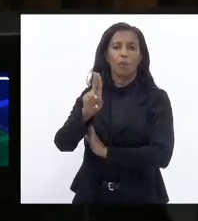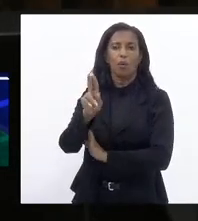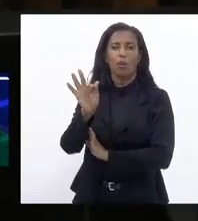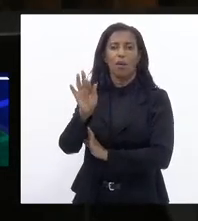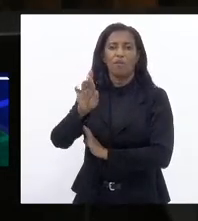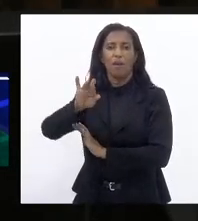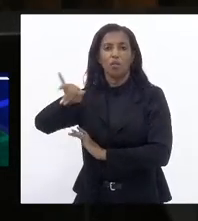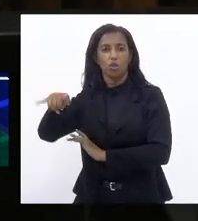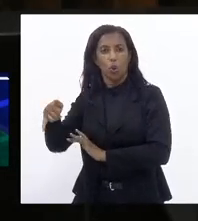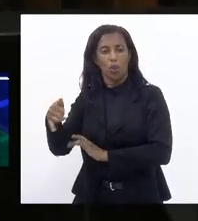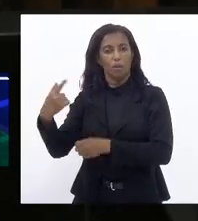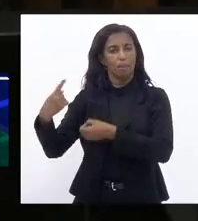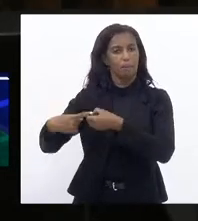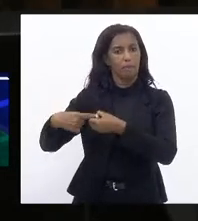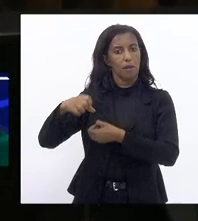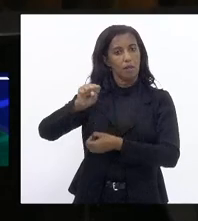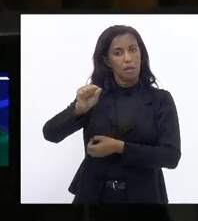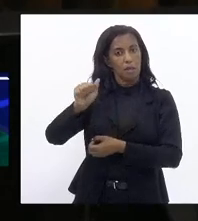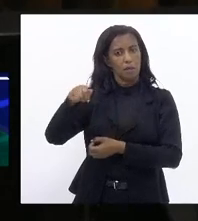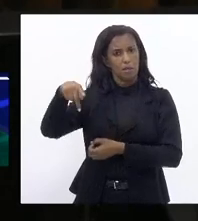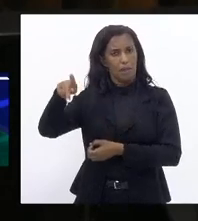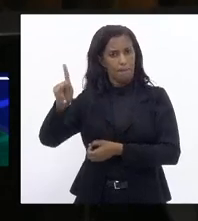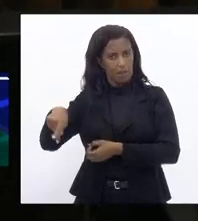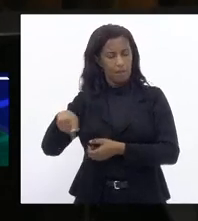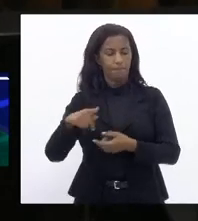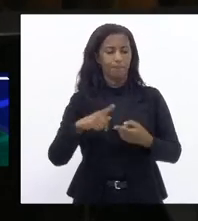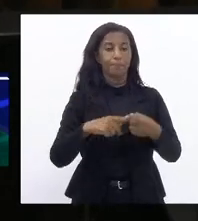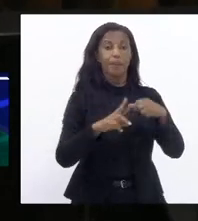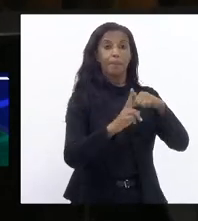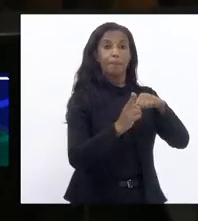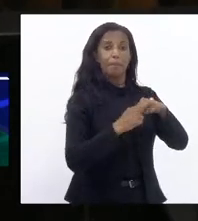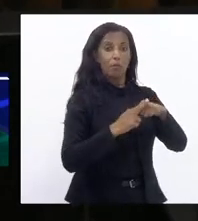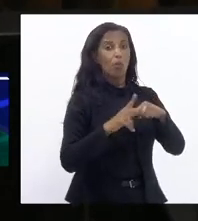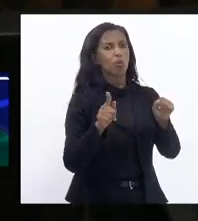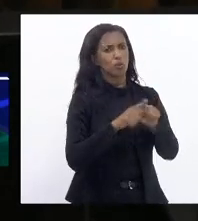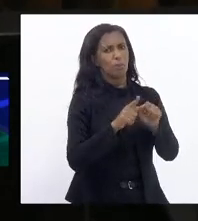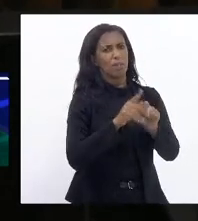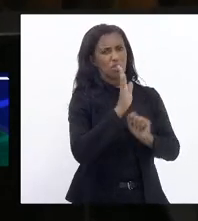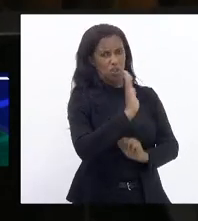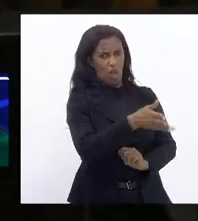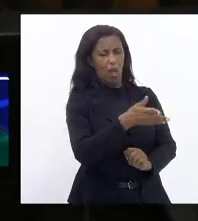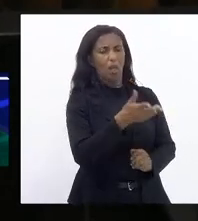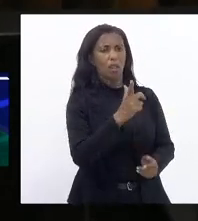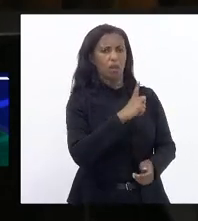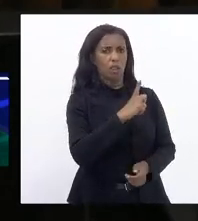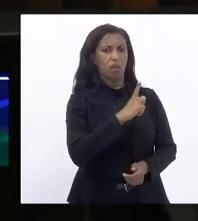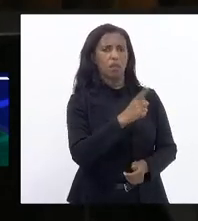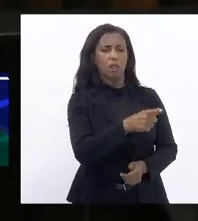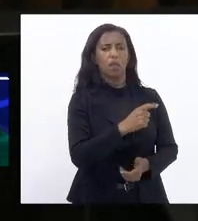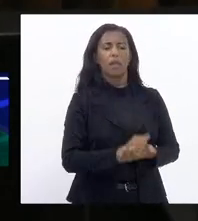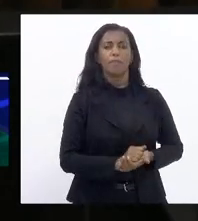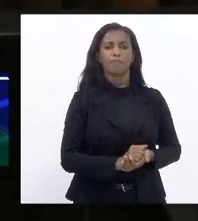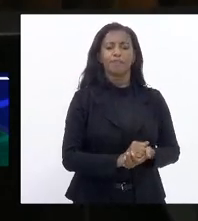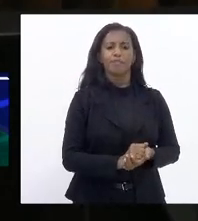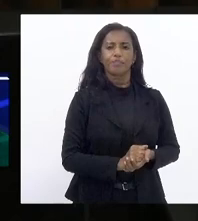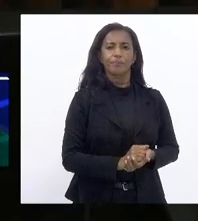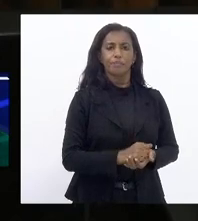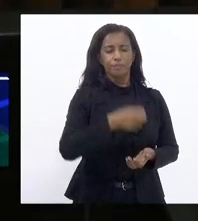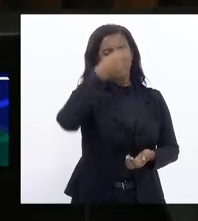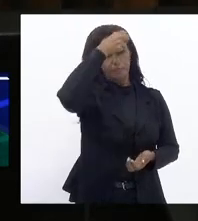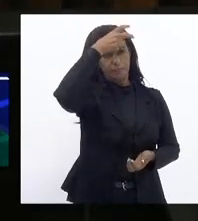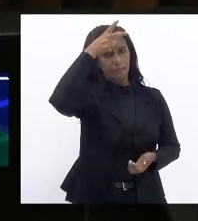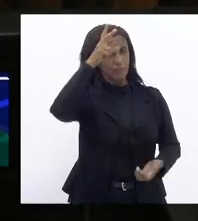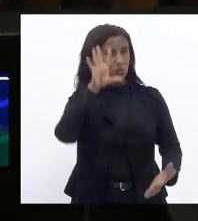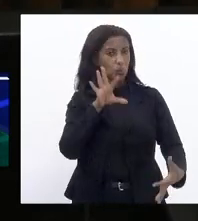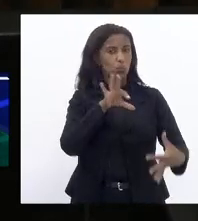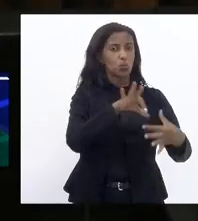bairro do Sapê. Em Belfor Roxo foi inaugurado, ainda um contencioso com a prefeitura de